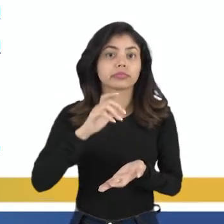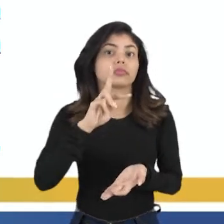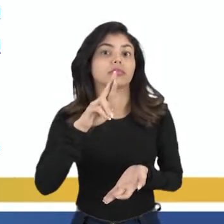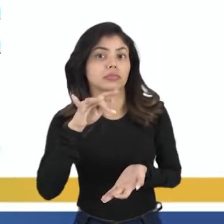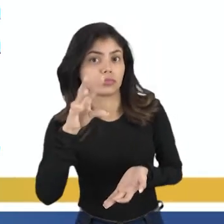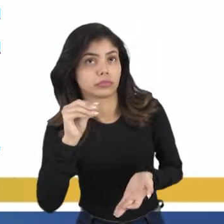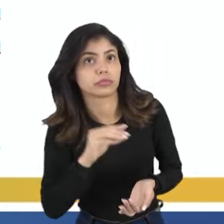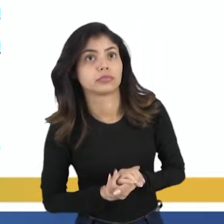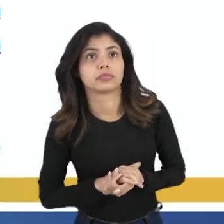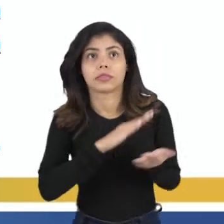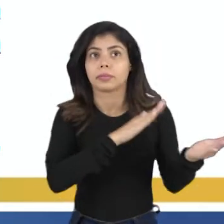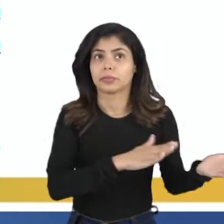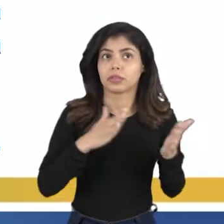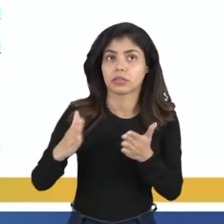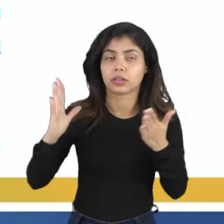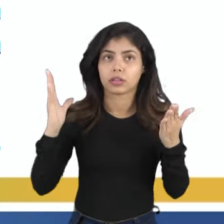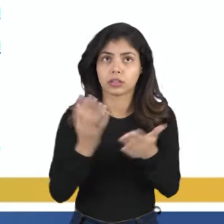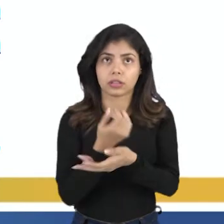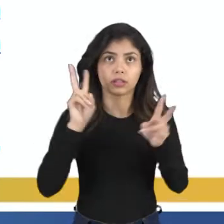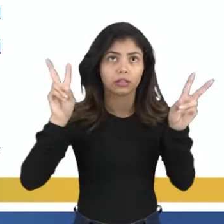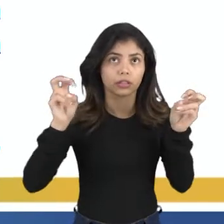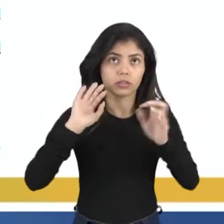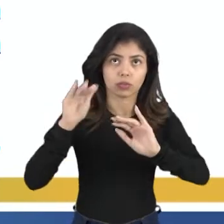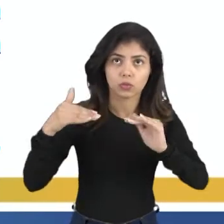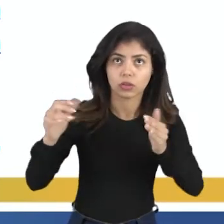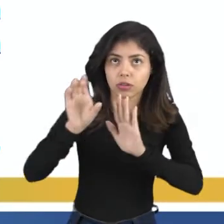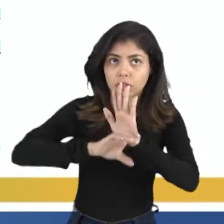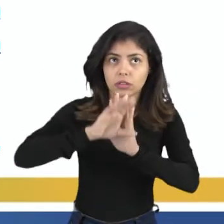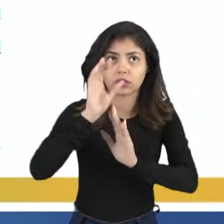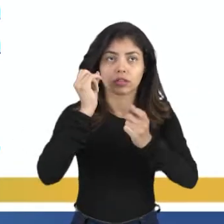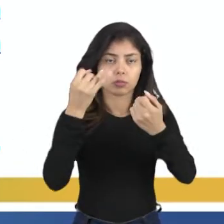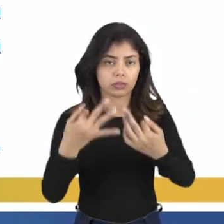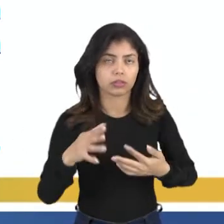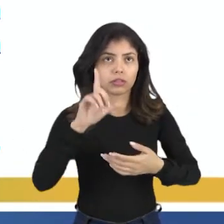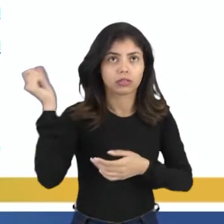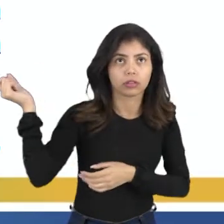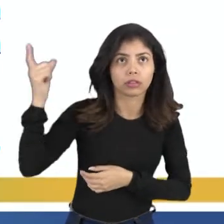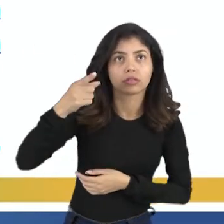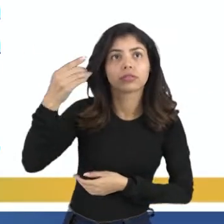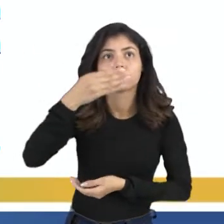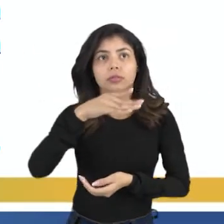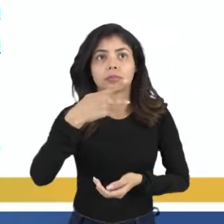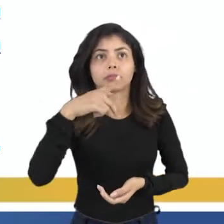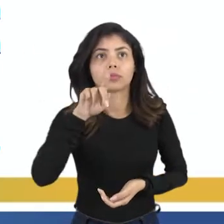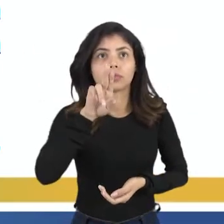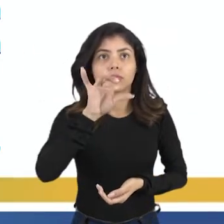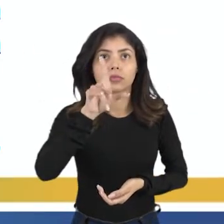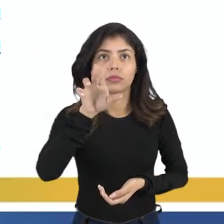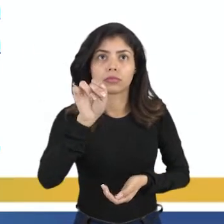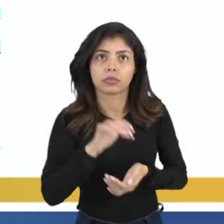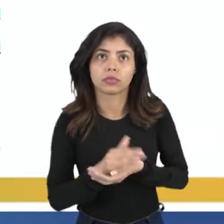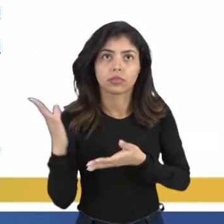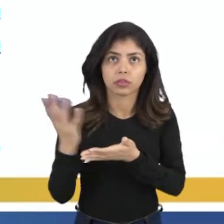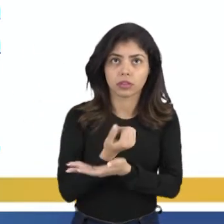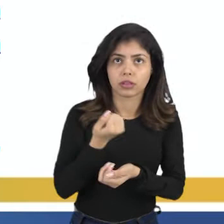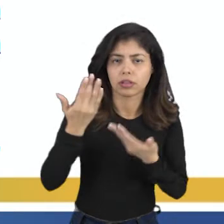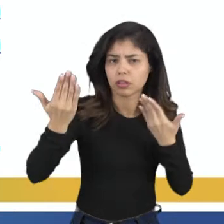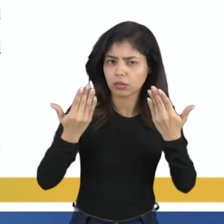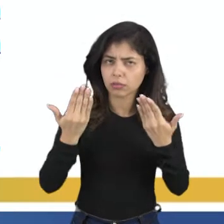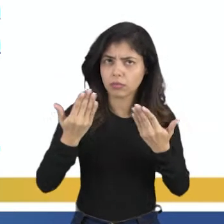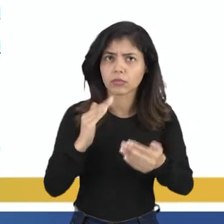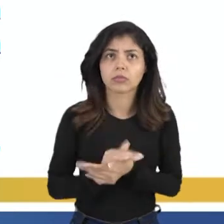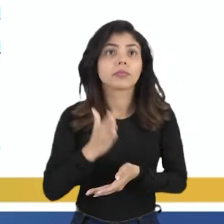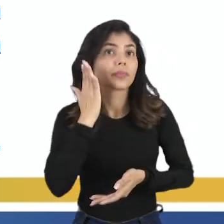criativo. A partir do resgate teórico no qual os conceitos são tratados, À luz da publicidade,